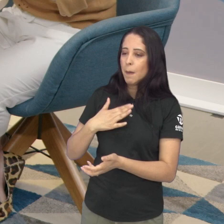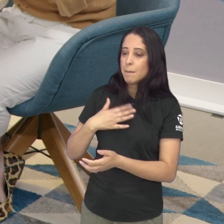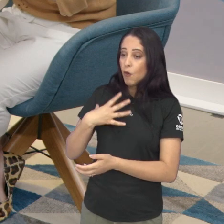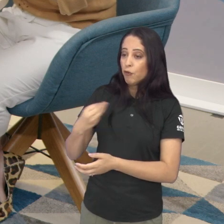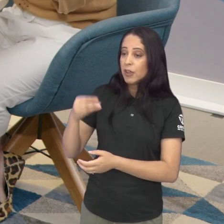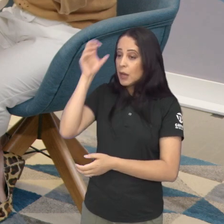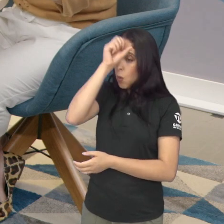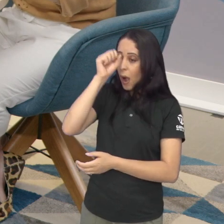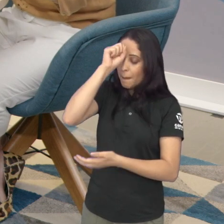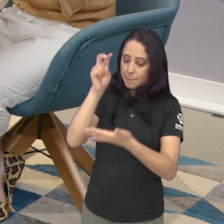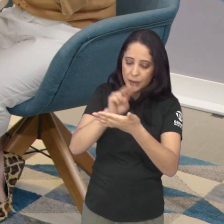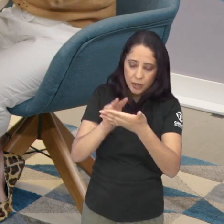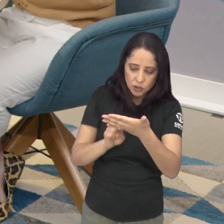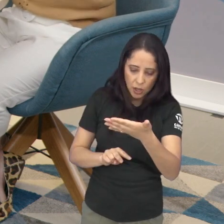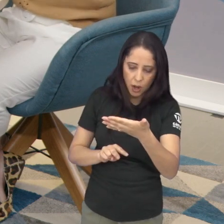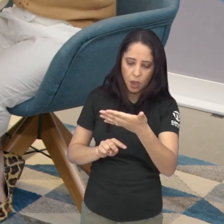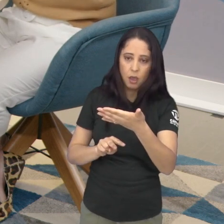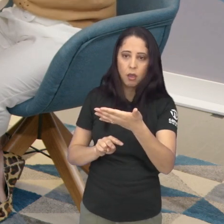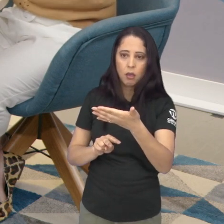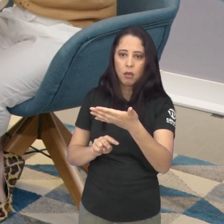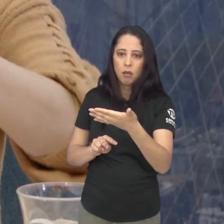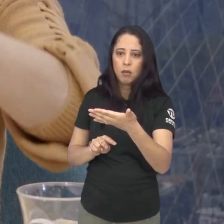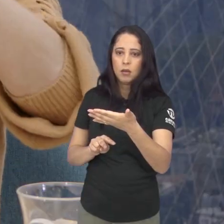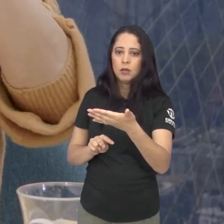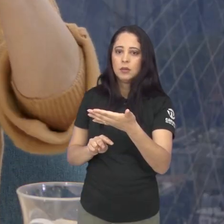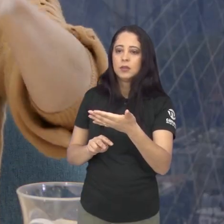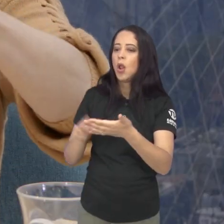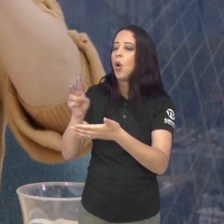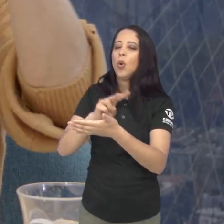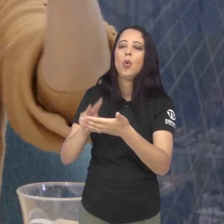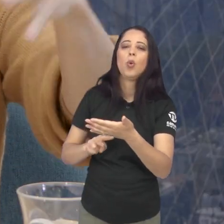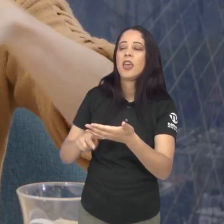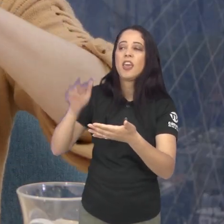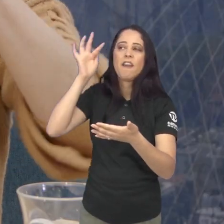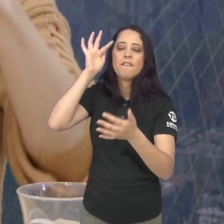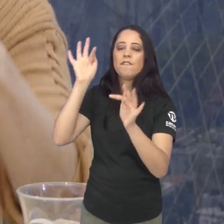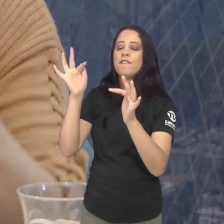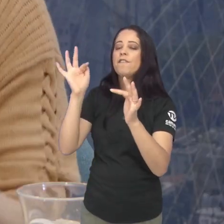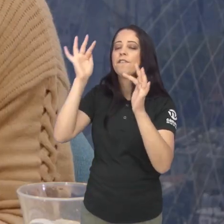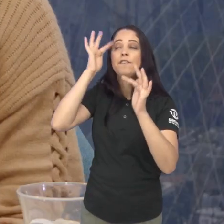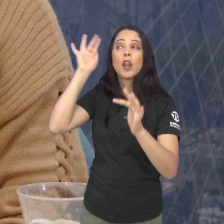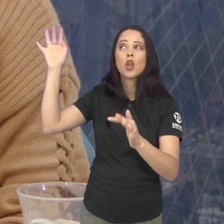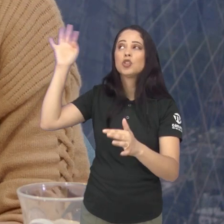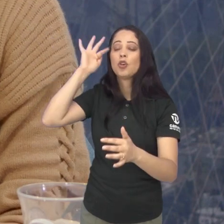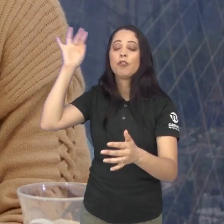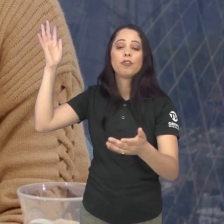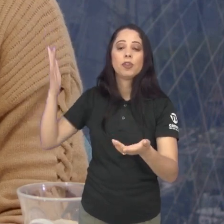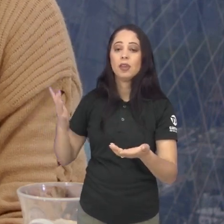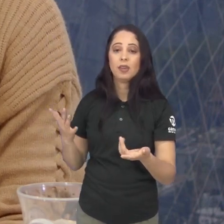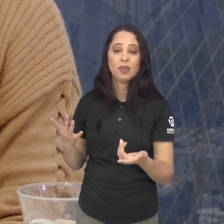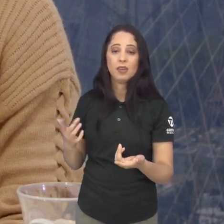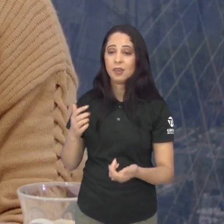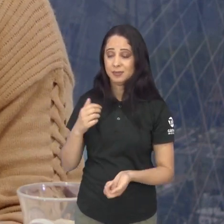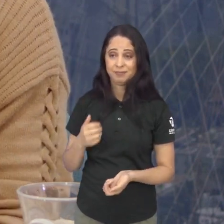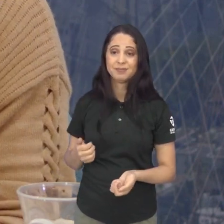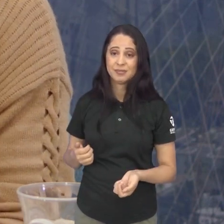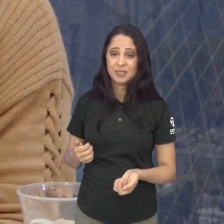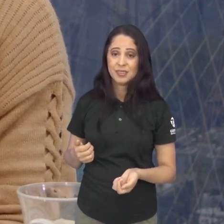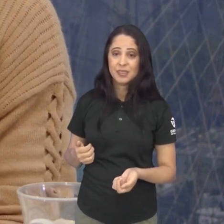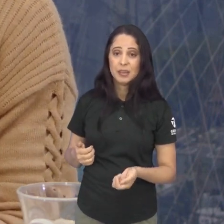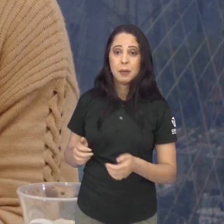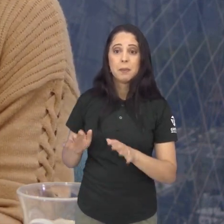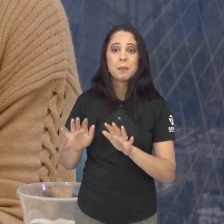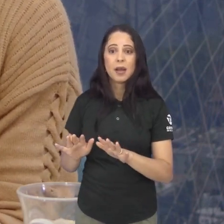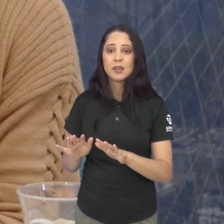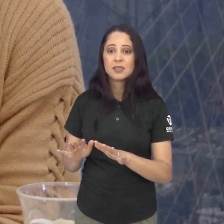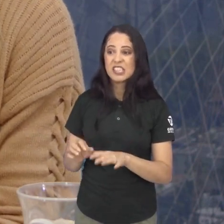ler. Eu quero que ele saiba ler, sei lá, Luiz de Camões, filosofia, né? Não, porque requer uma interpretação de texto, requer muita